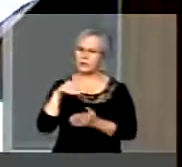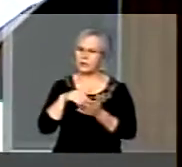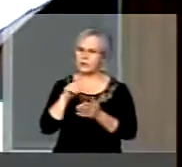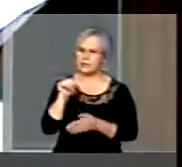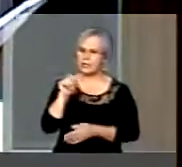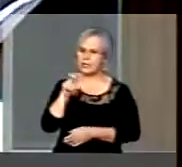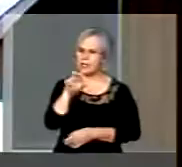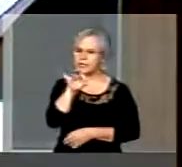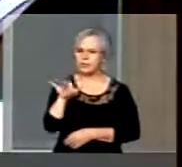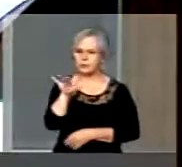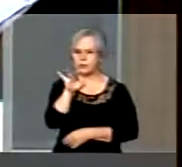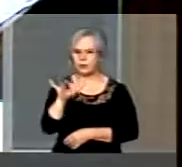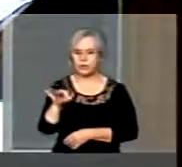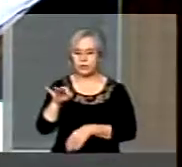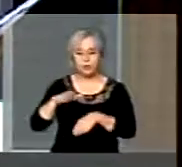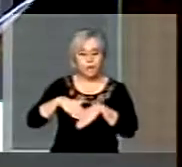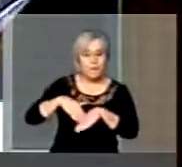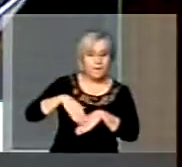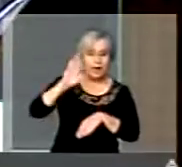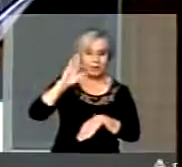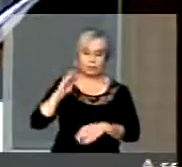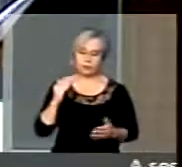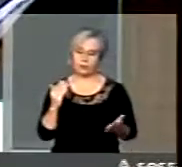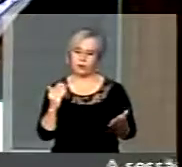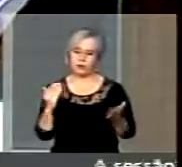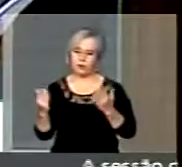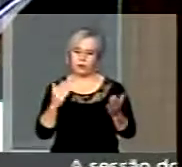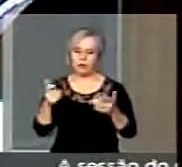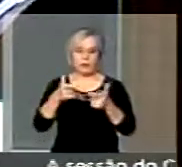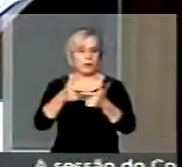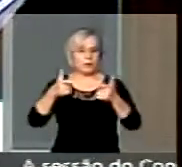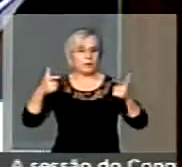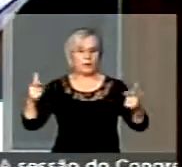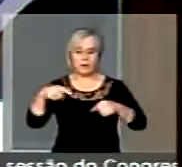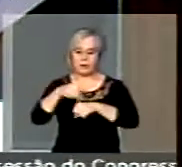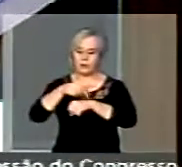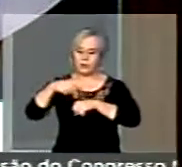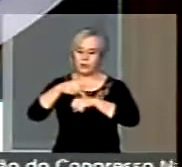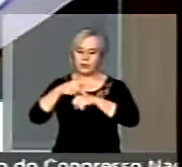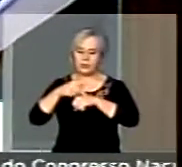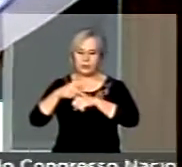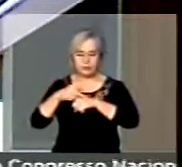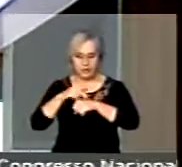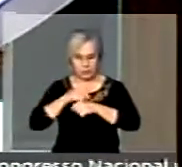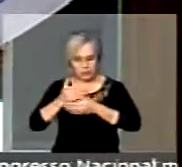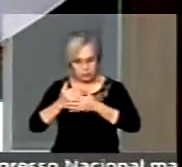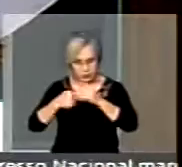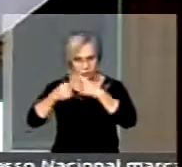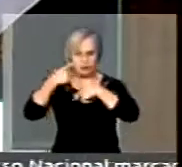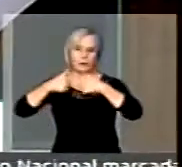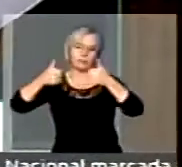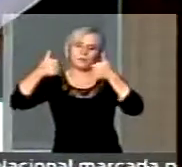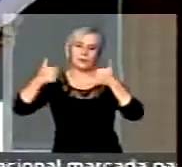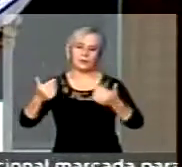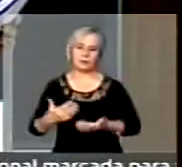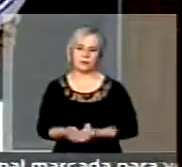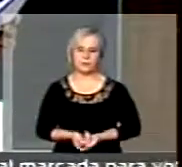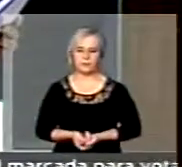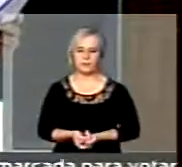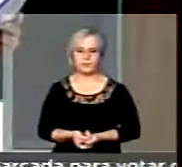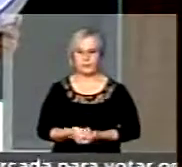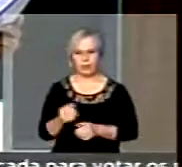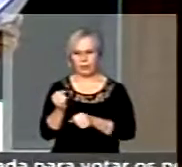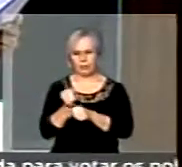pontos percentuais superior à da maioria dos países emergentes. Ao longo